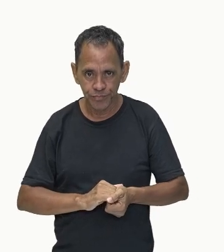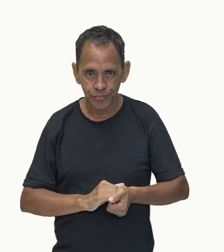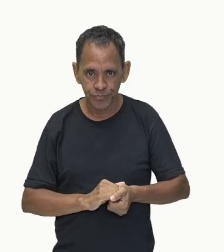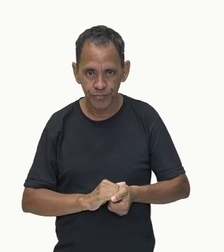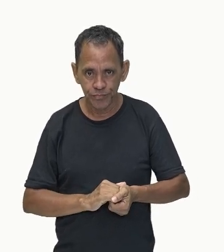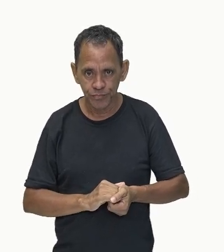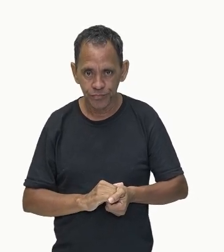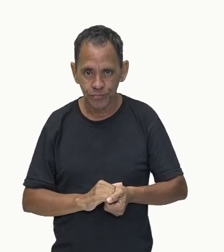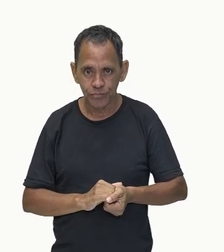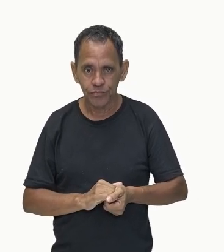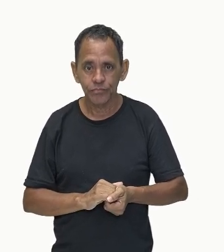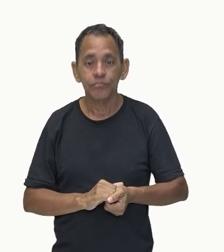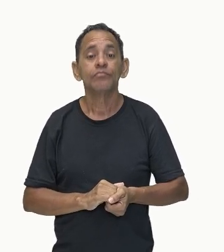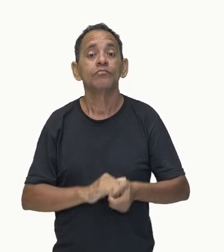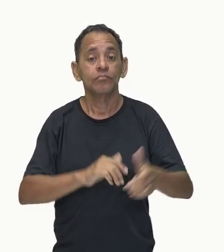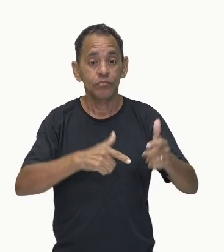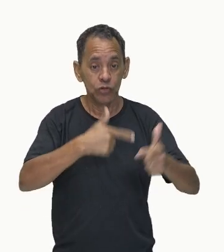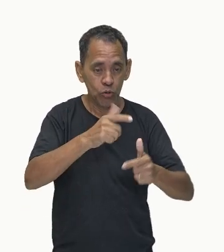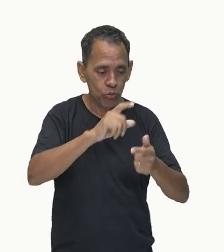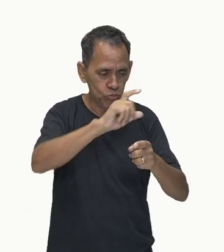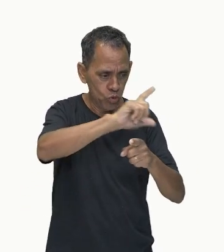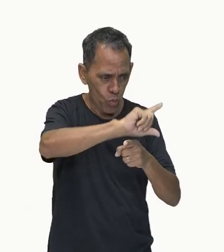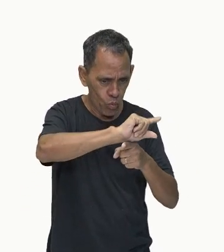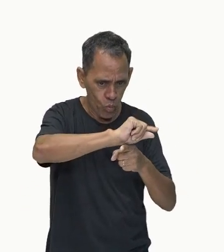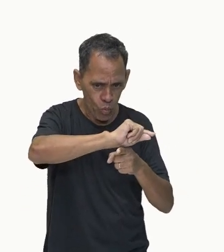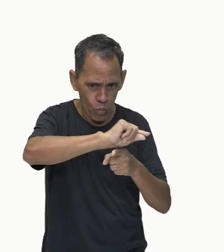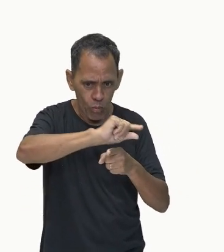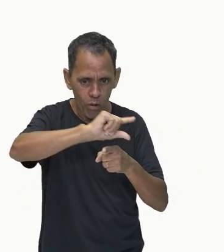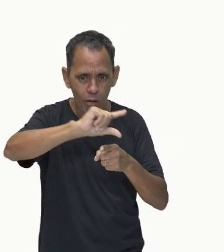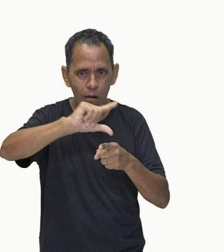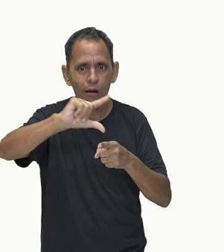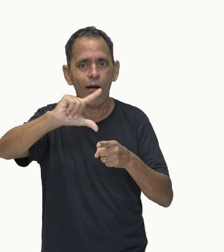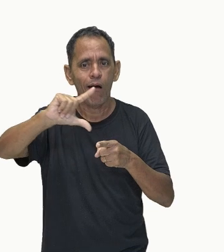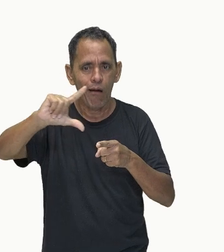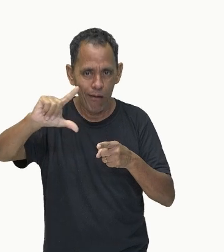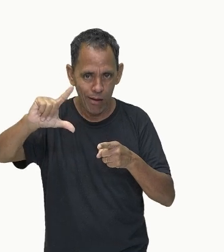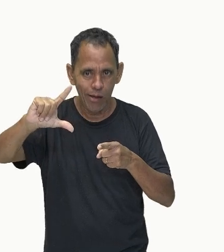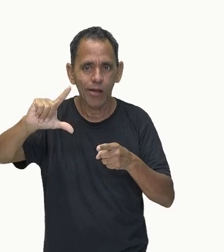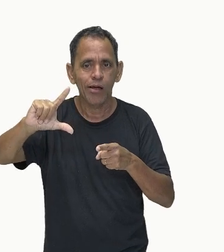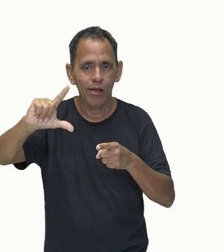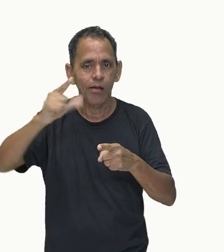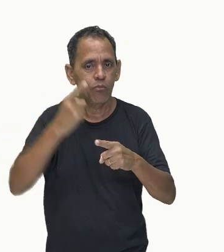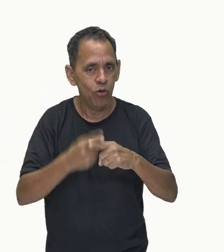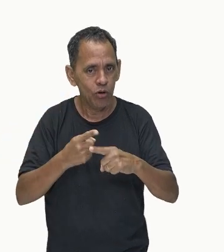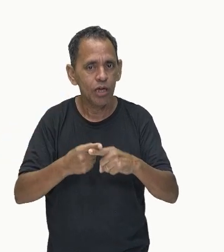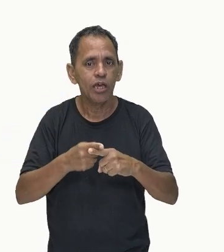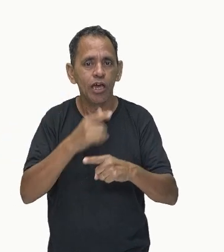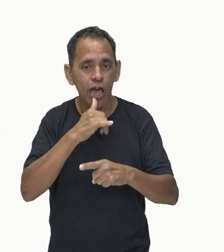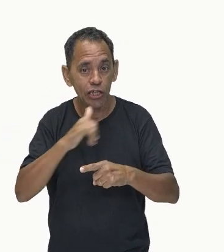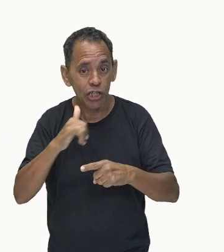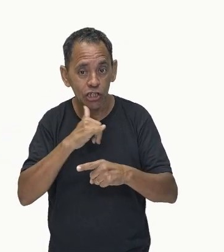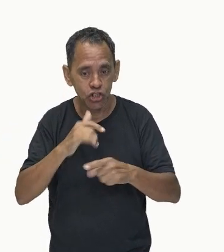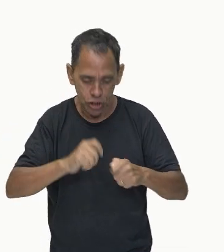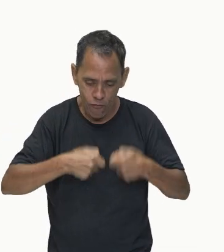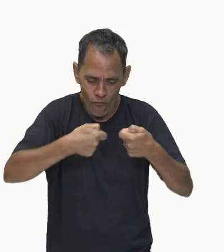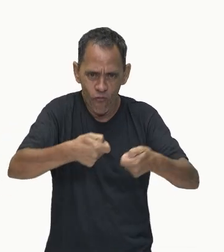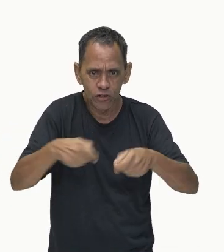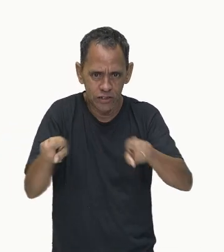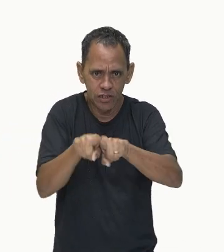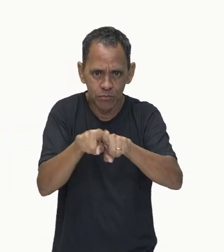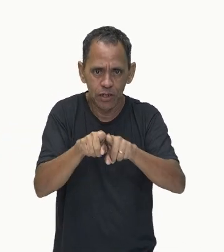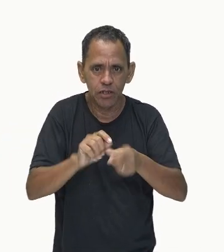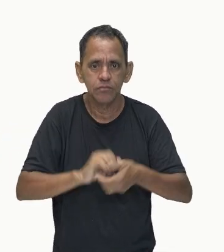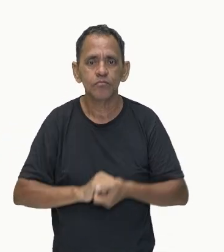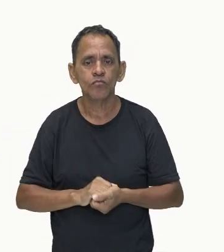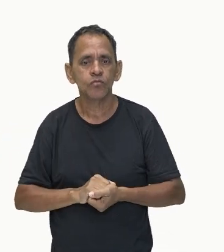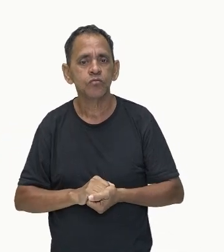trabalho é uma grandeza escalar, né? Porque a energia também é uma grandeza escalar. Então a unidade de medida é o